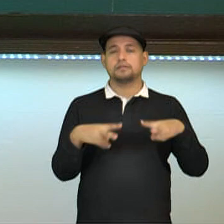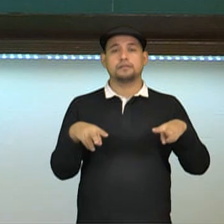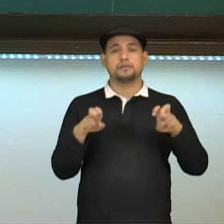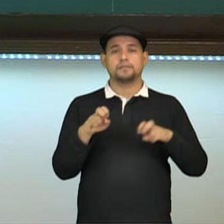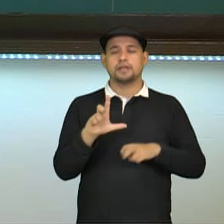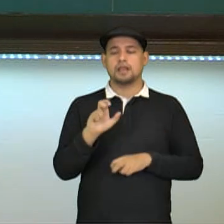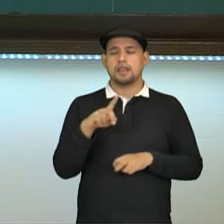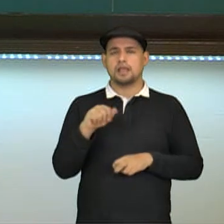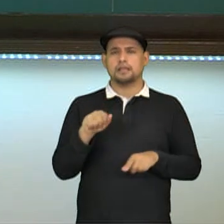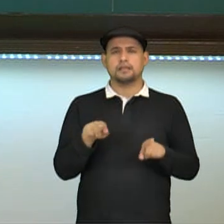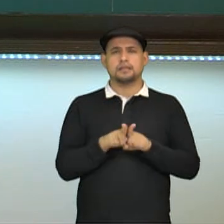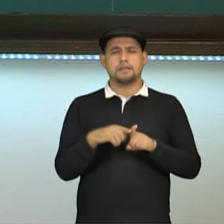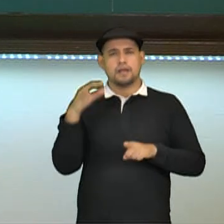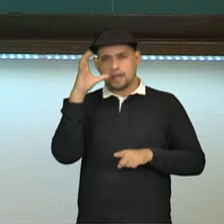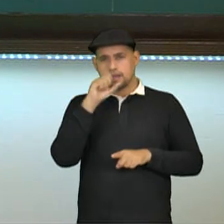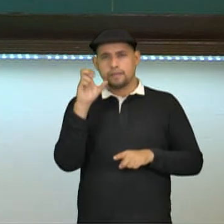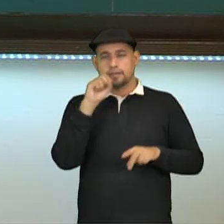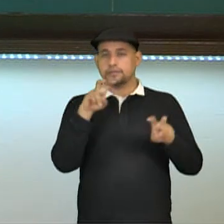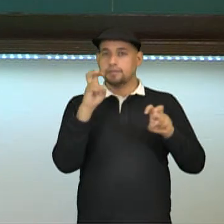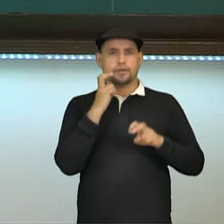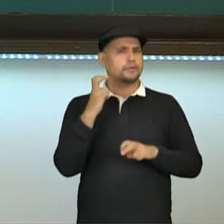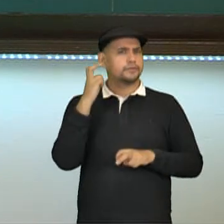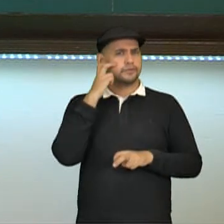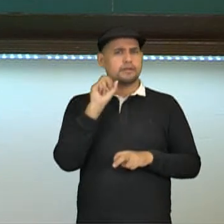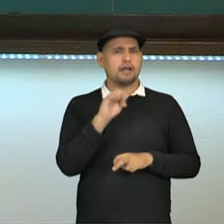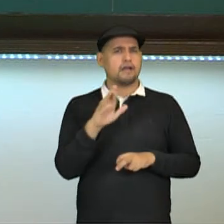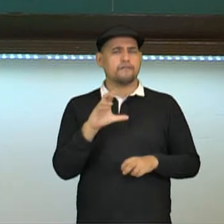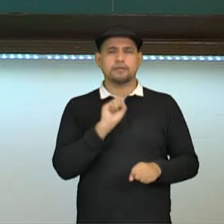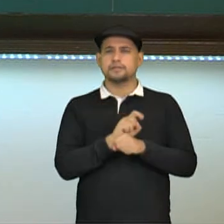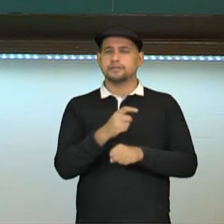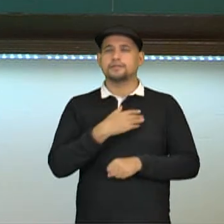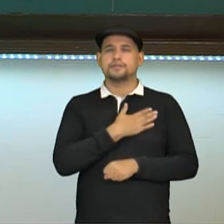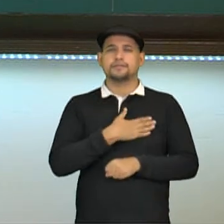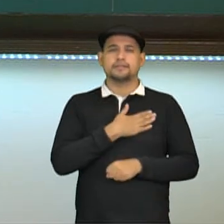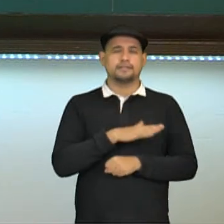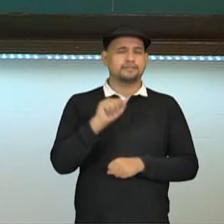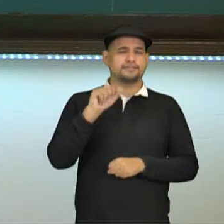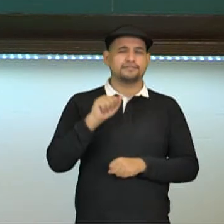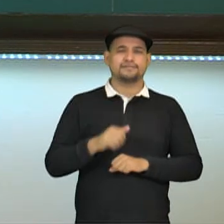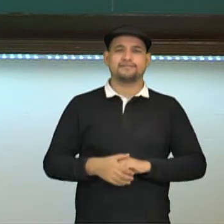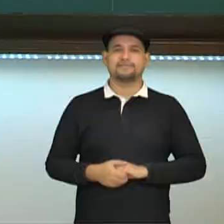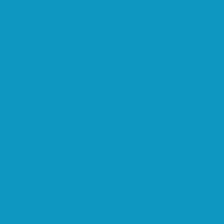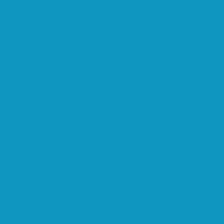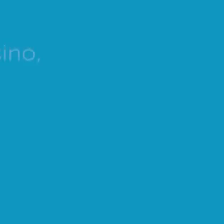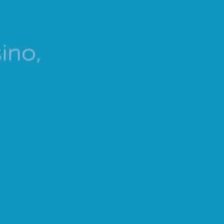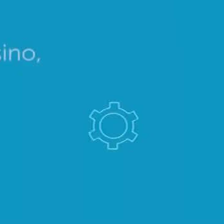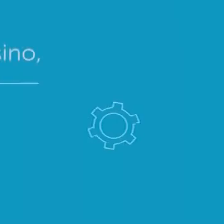lenda, aprendemos um pouco da cultura afro-brasileira, espero que vocês tenham gostado e até breve.